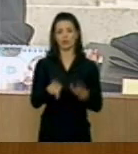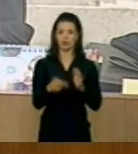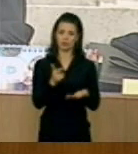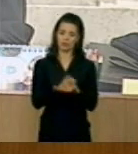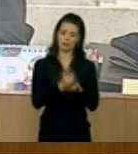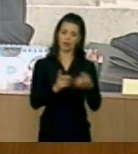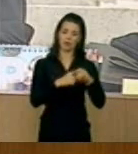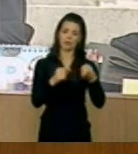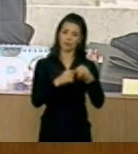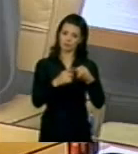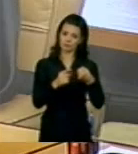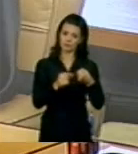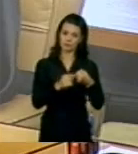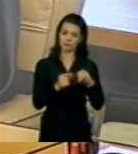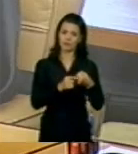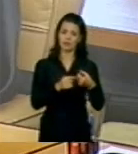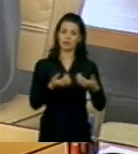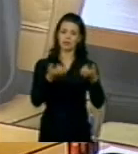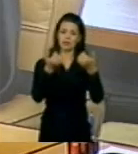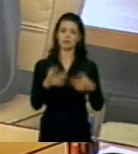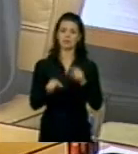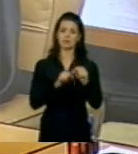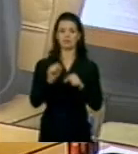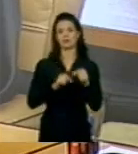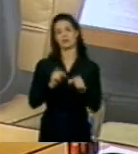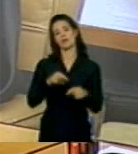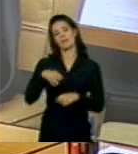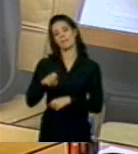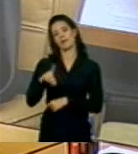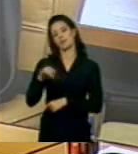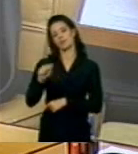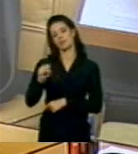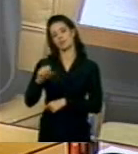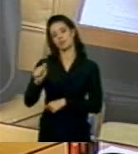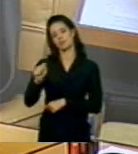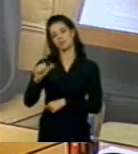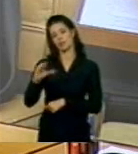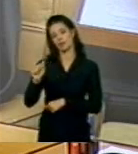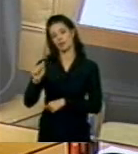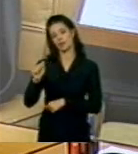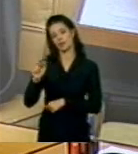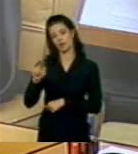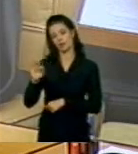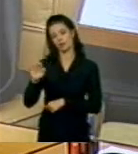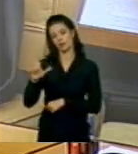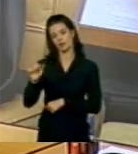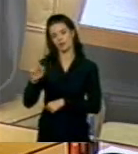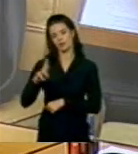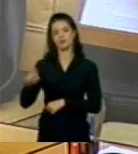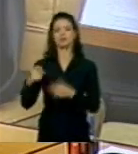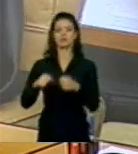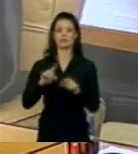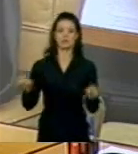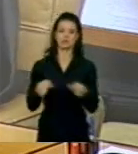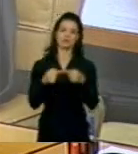parágrafo único, e que a aplicação das medidas cautelares diversas da prisão devem ser submetidas à decisão da